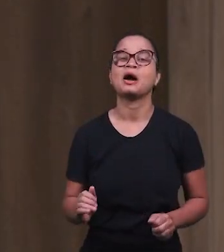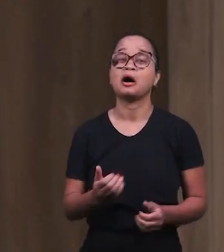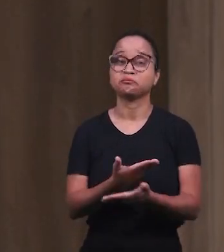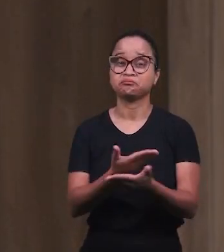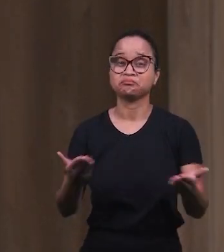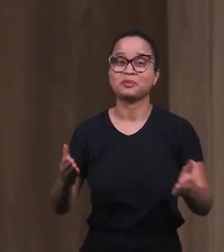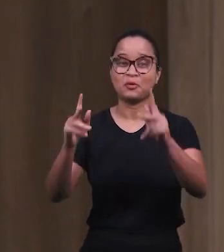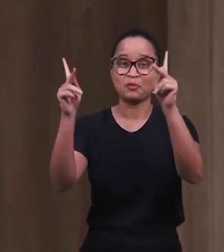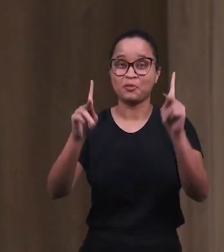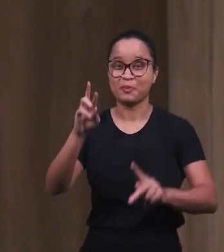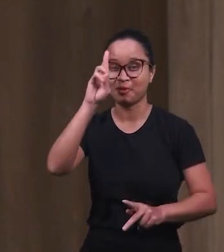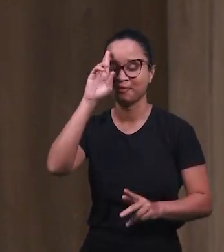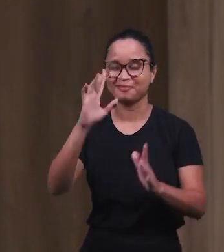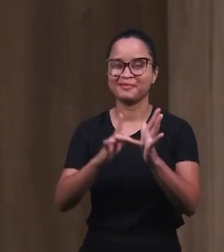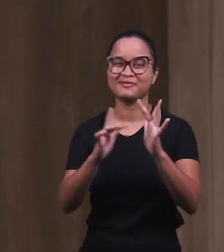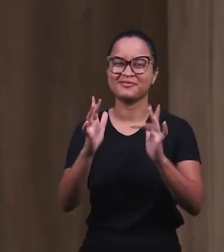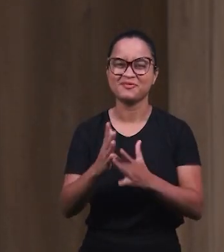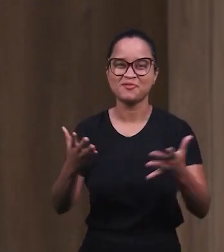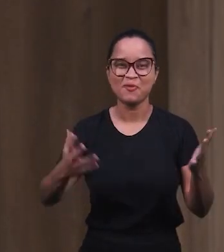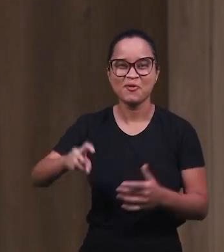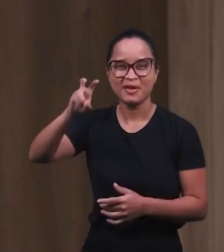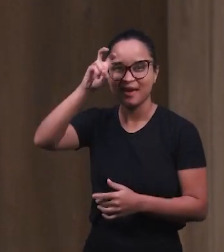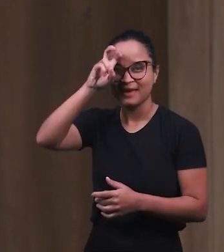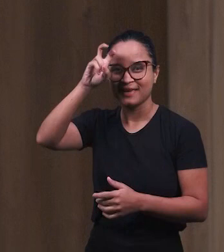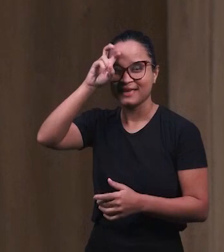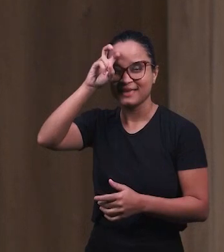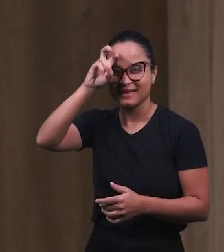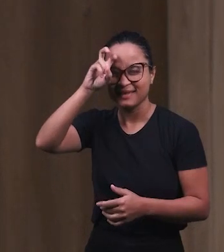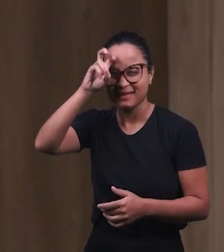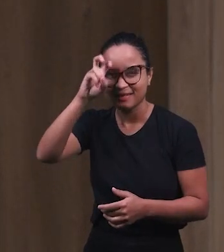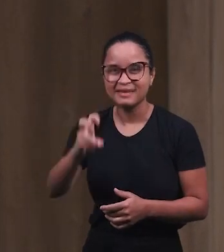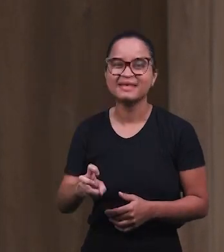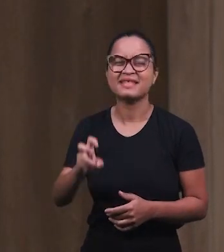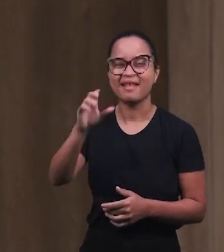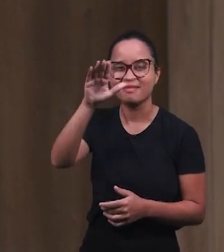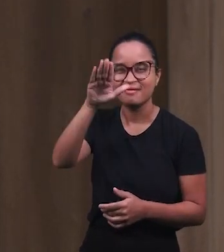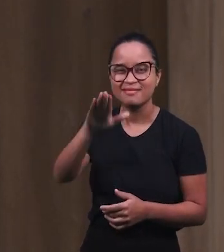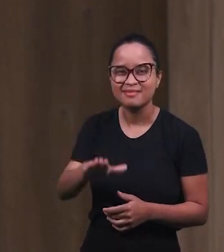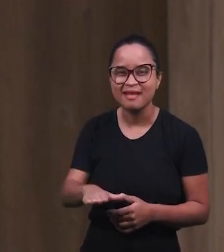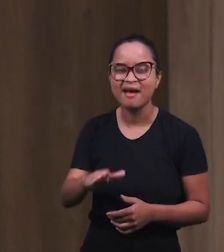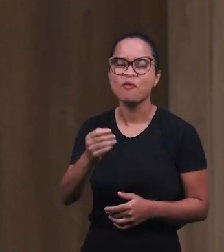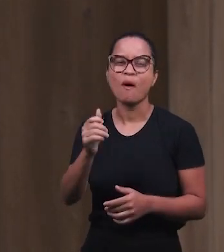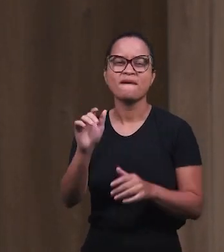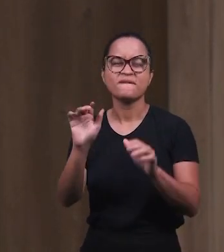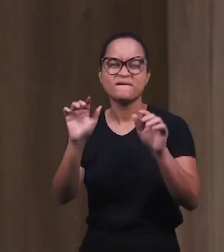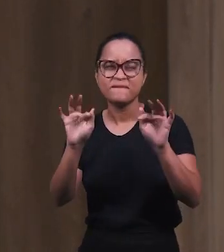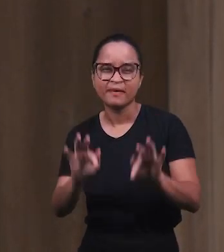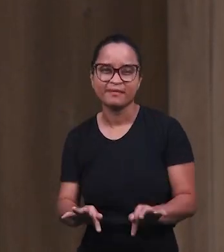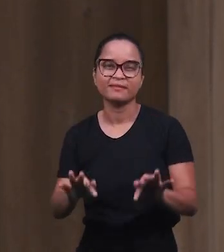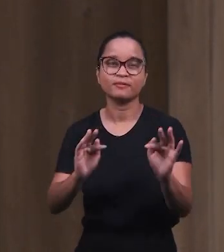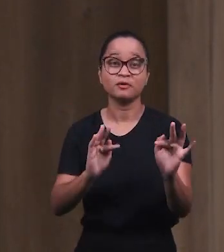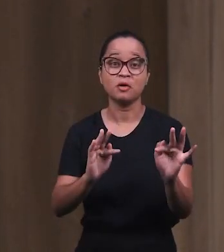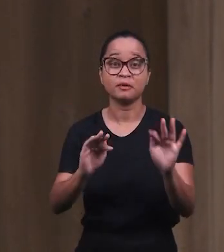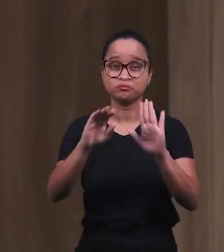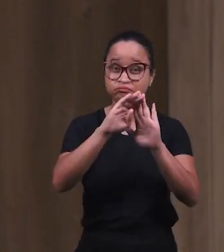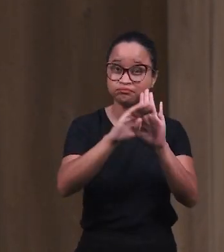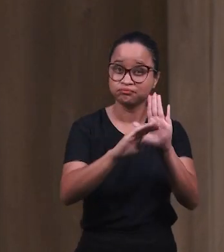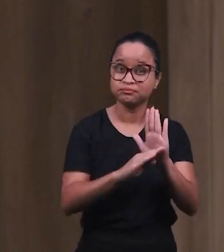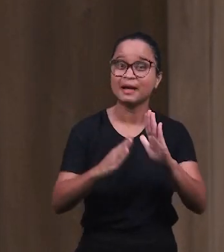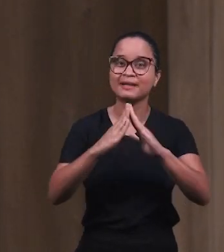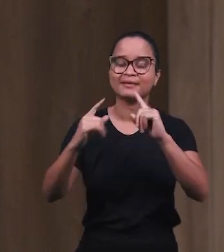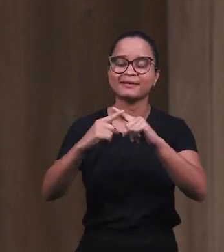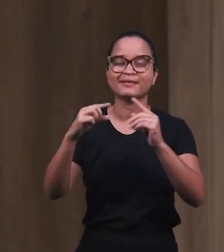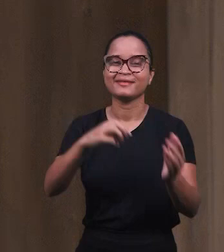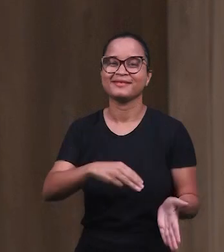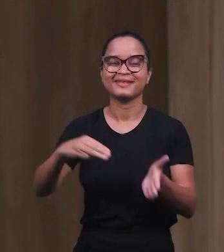Eu te saúdo com a paz do Senhor Jesus. Hoje é quinta-feira, finalzinho de tarde, e esta programação é a programação da Igreja